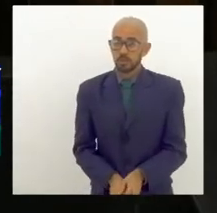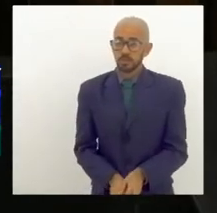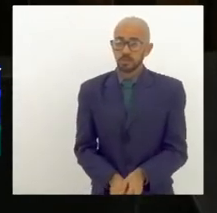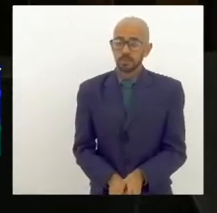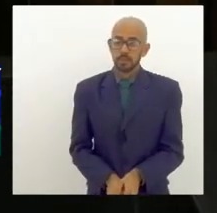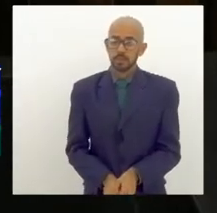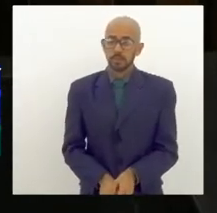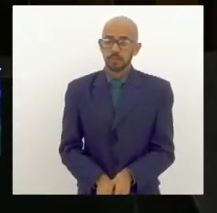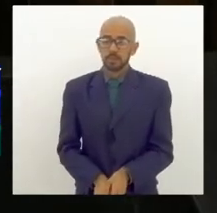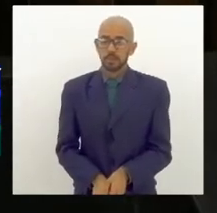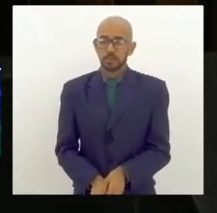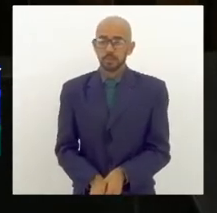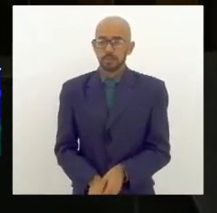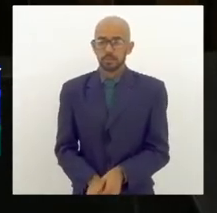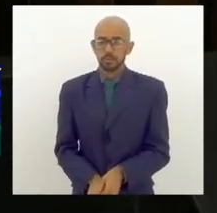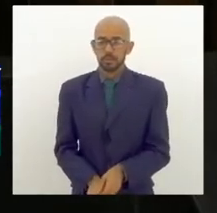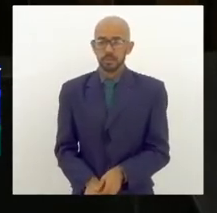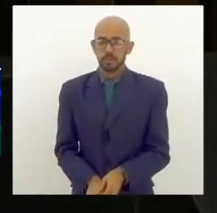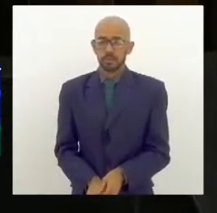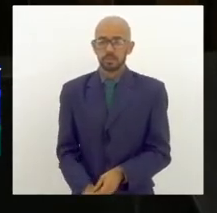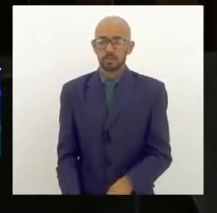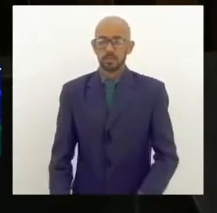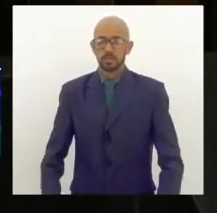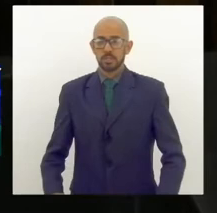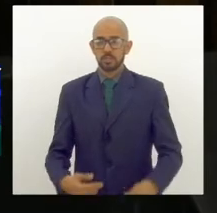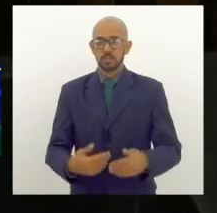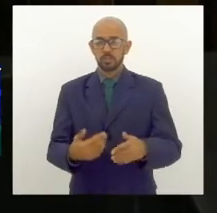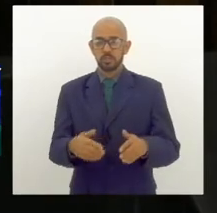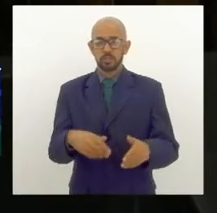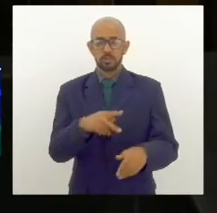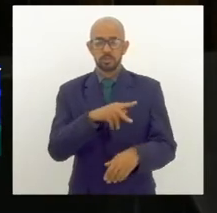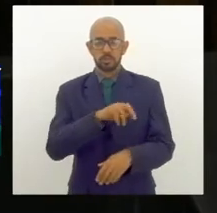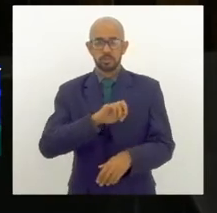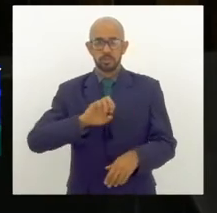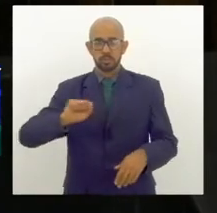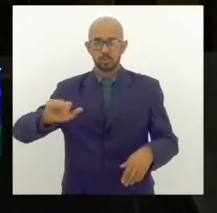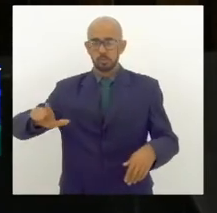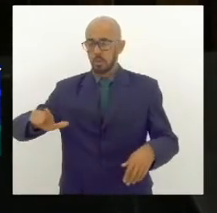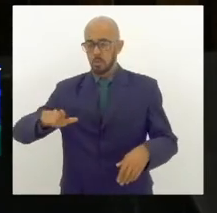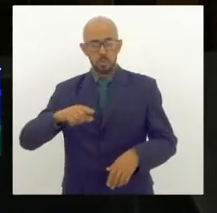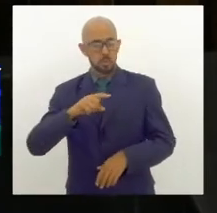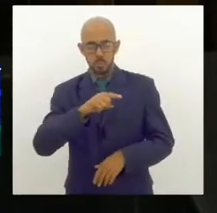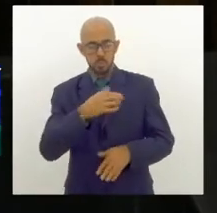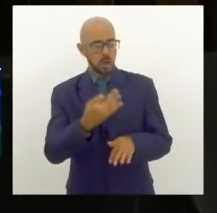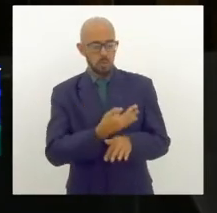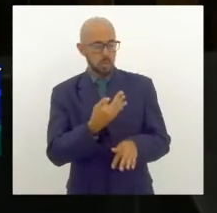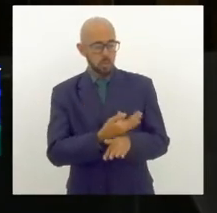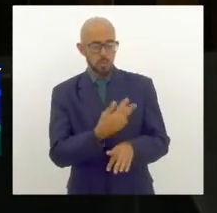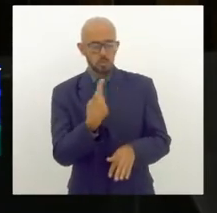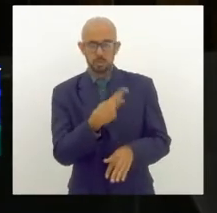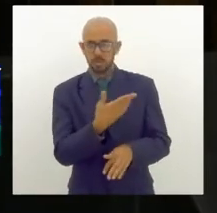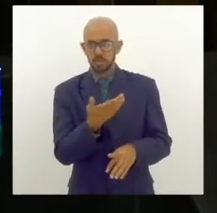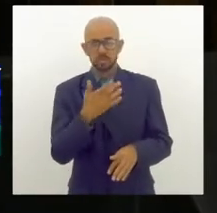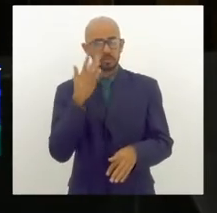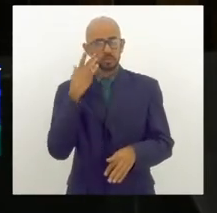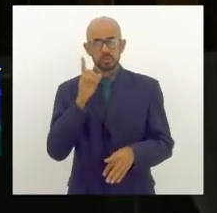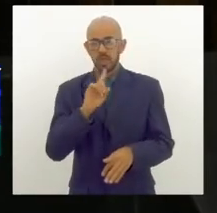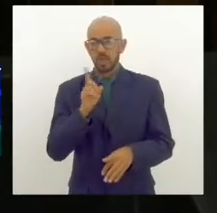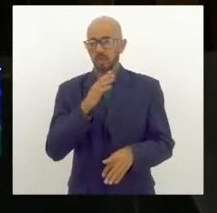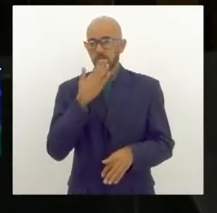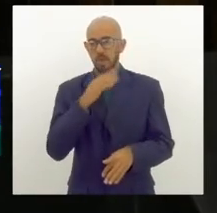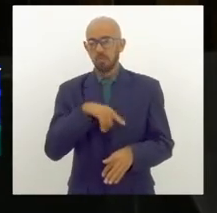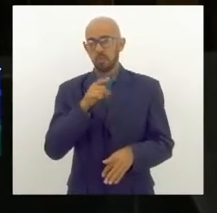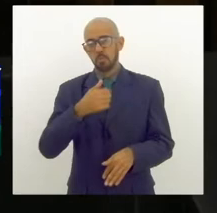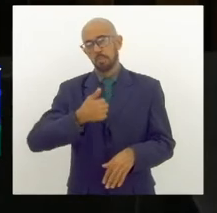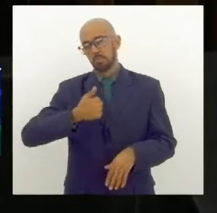PSOL, o PSOL não o aguentou, ou, eu não sei quem nasceu primeiro, o ovo ou a galinha,